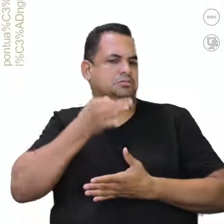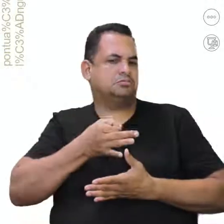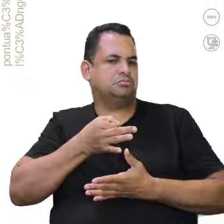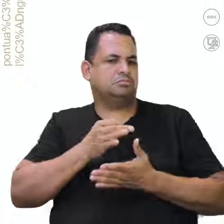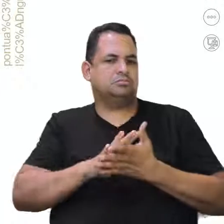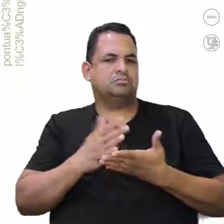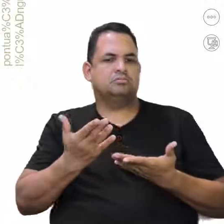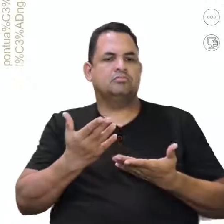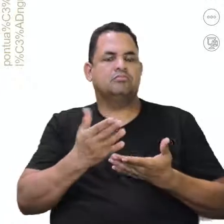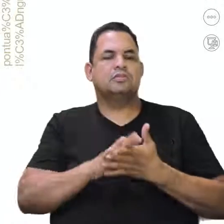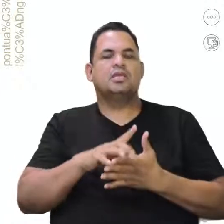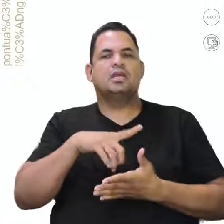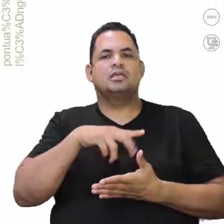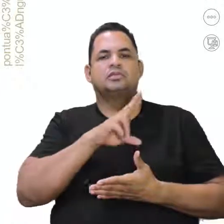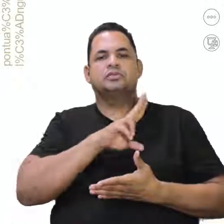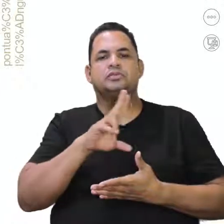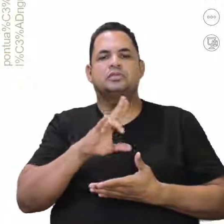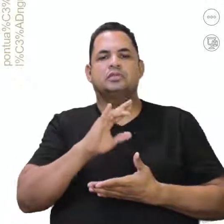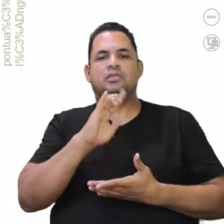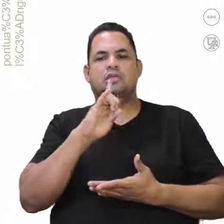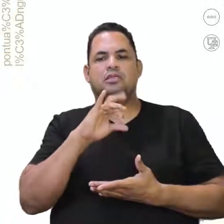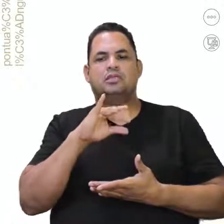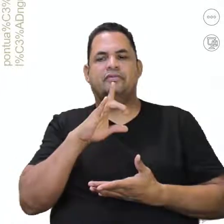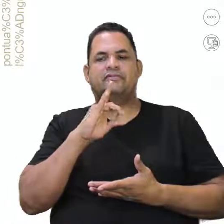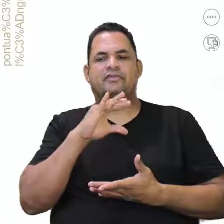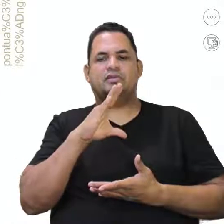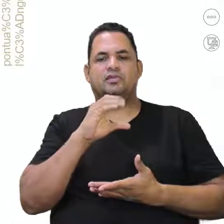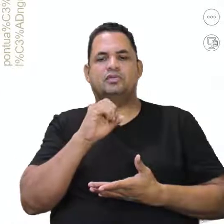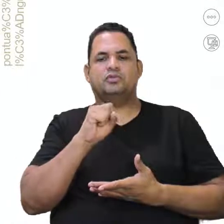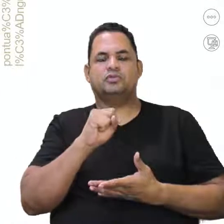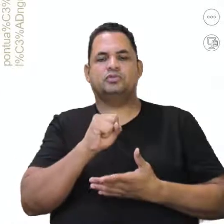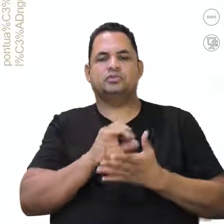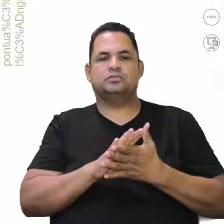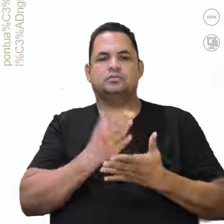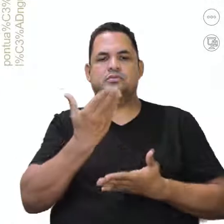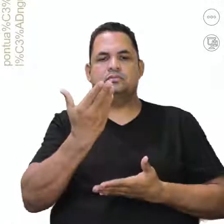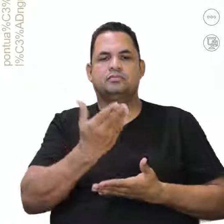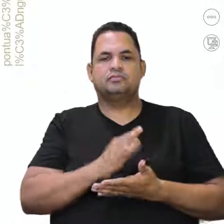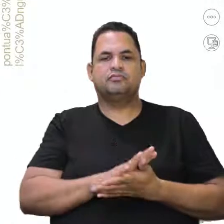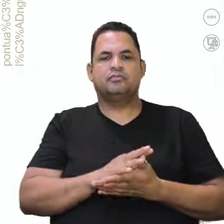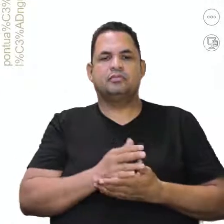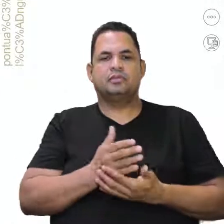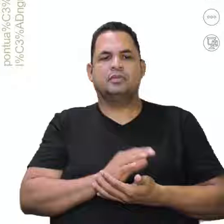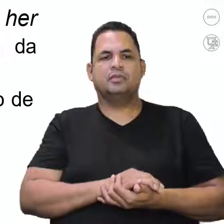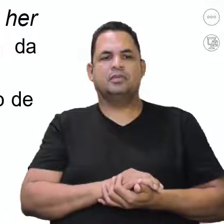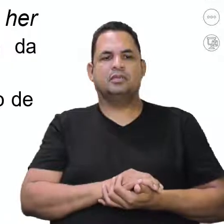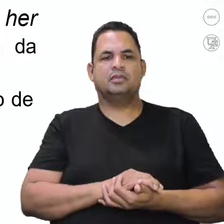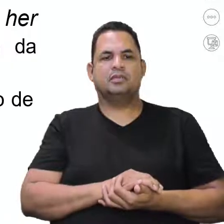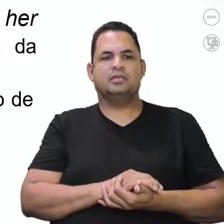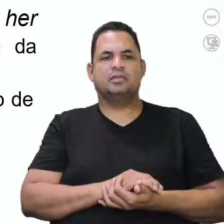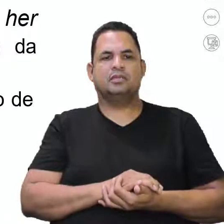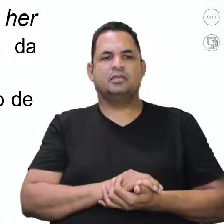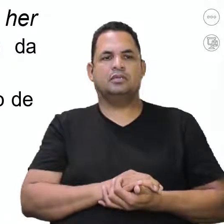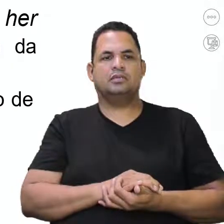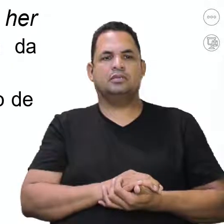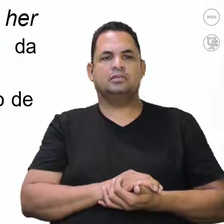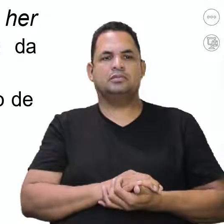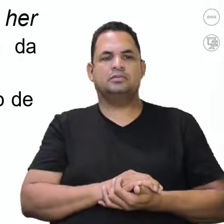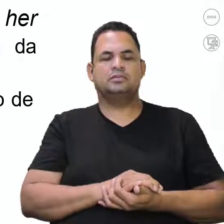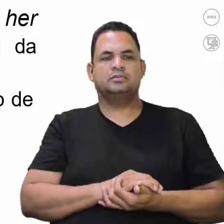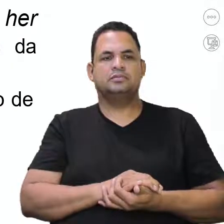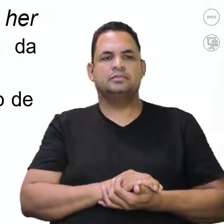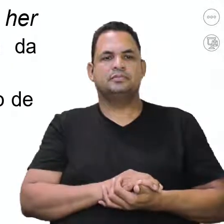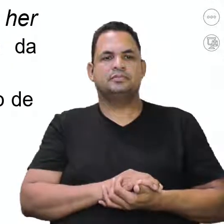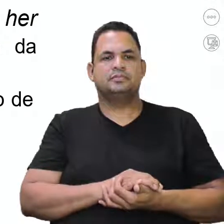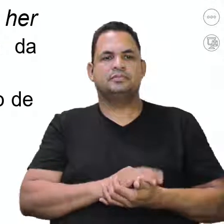esse motivo, são chamados de indefinidos. Repetir aqui, mas tudo bem, vamos lá. Olha só